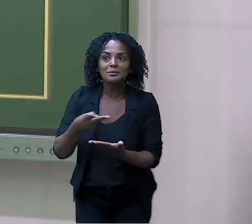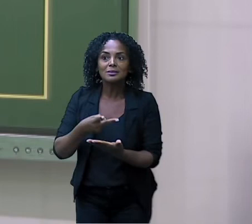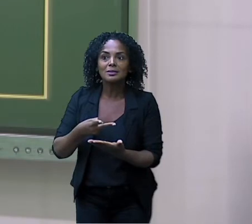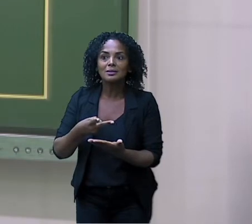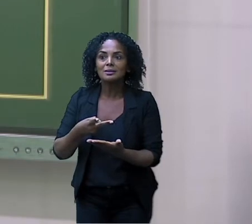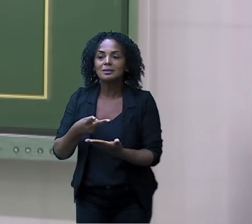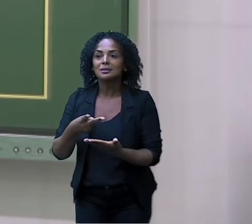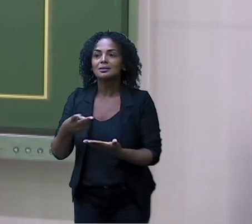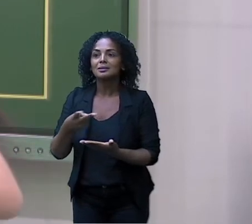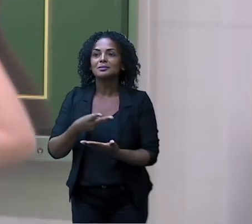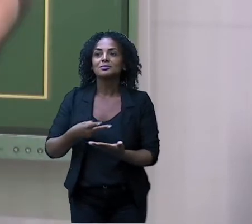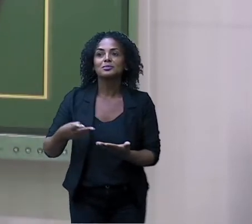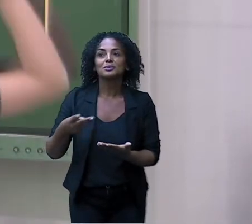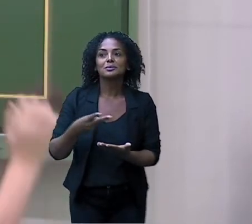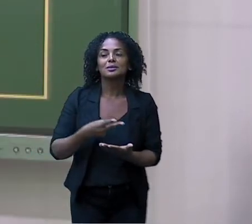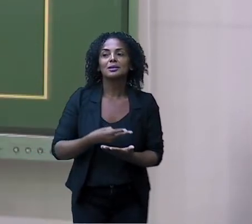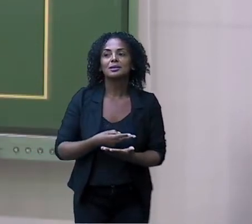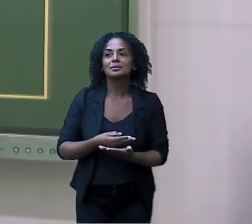Bird.